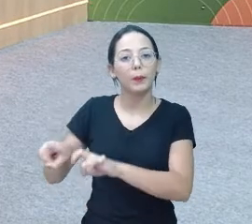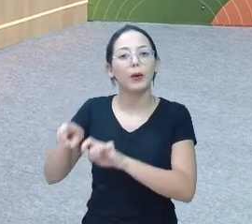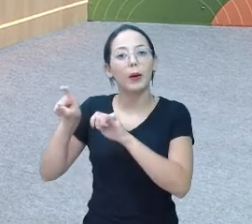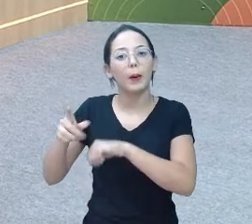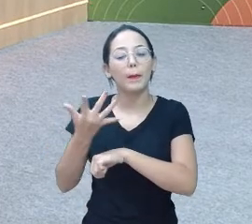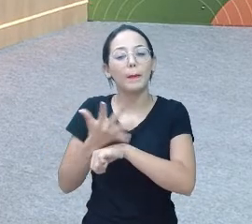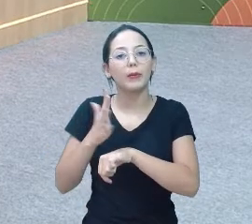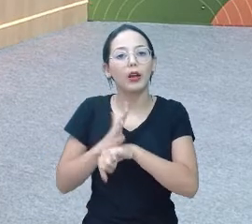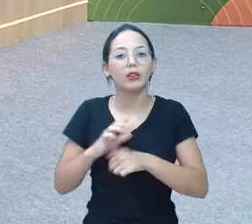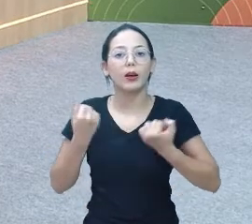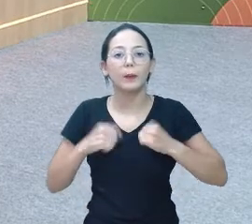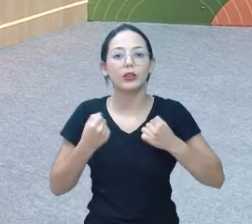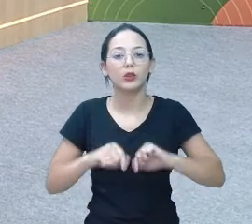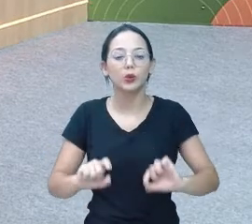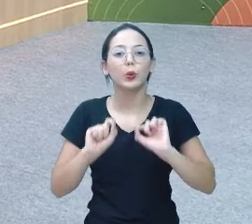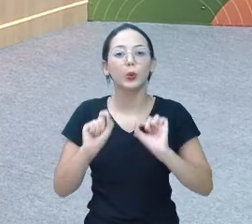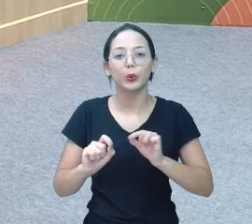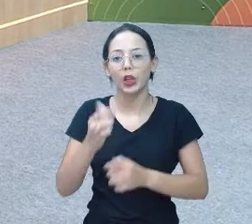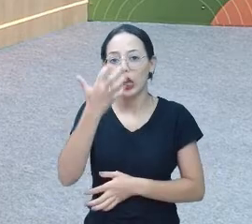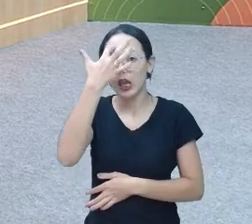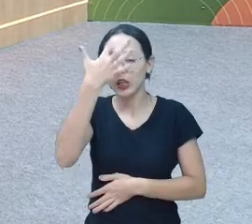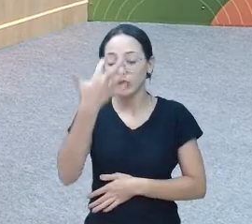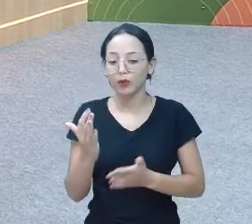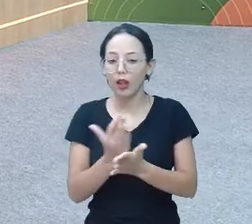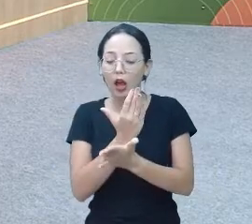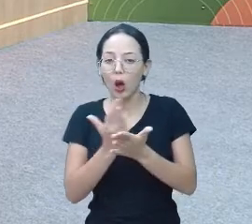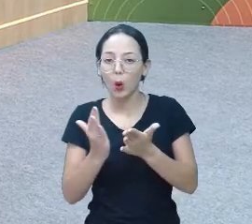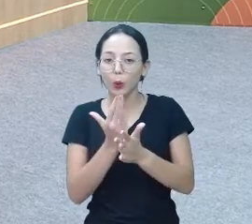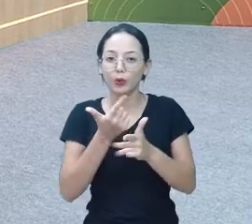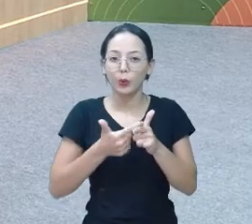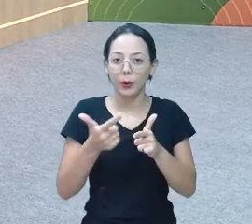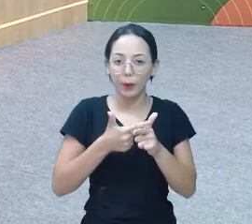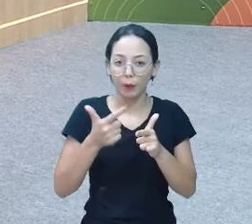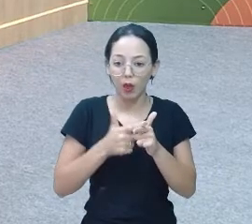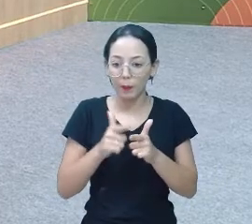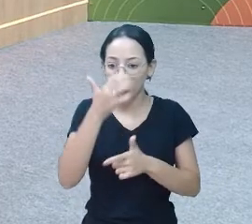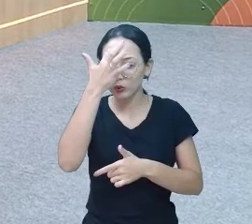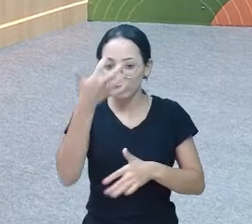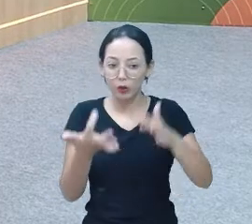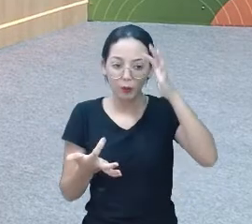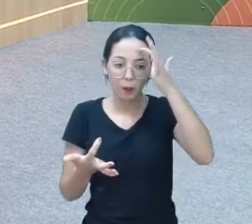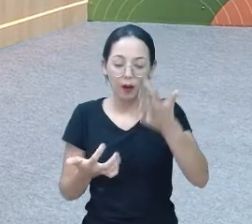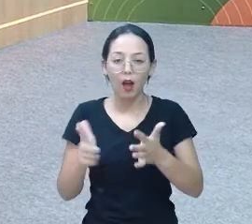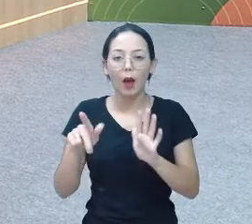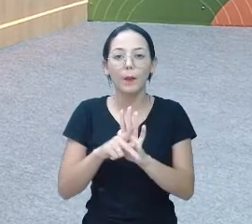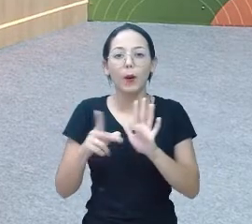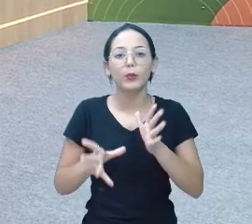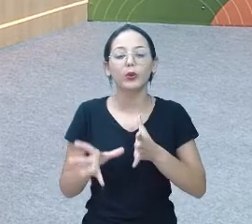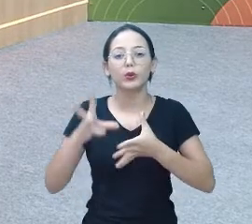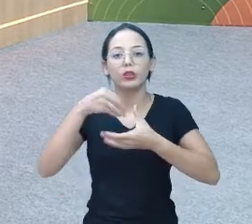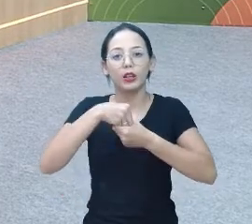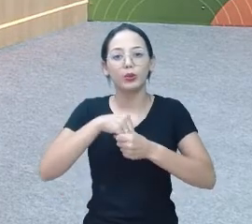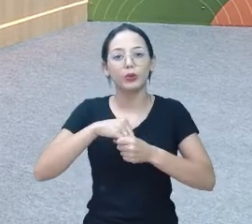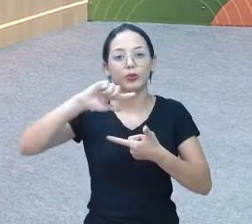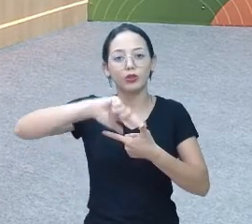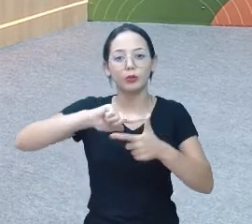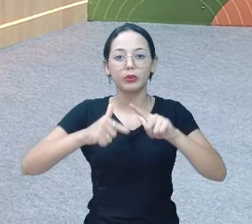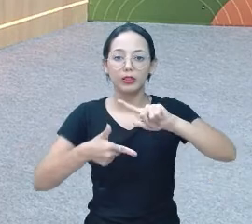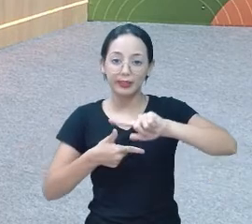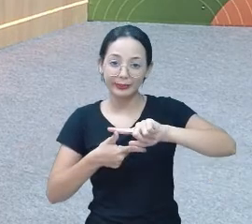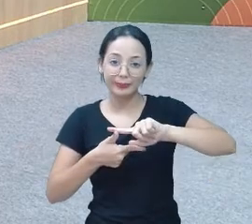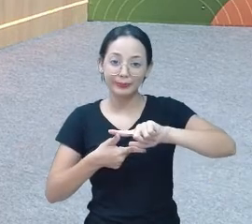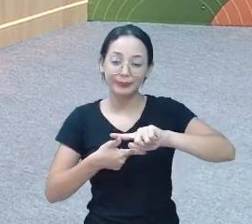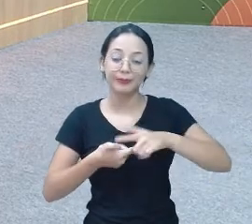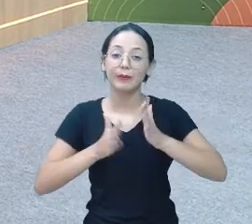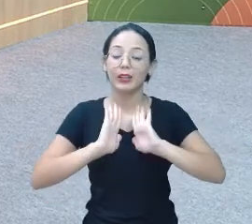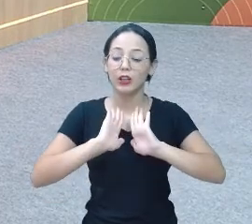ela precisou resolver alguns problemas e a solução para esses problemas estava justamente na geometria. Aquilo que a